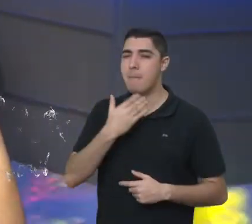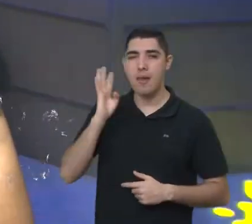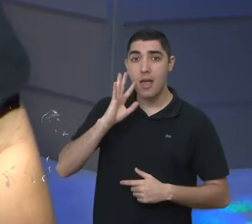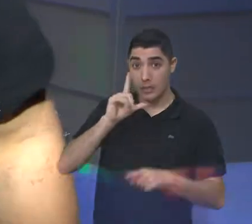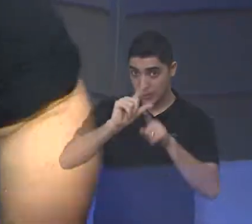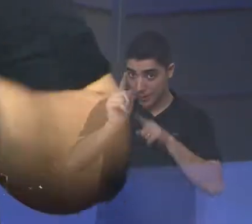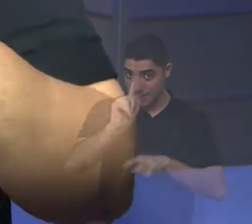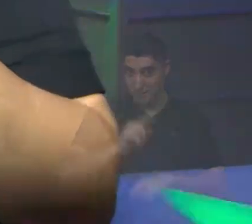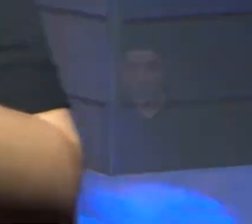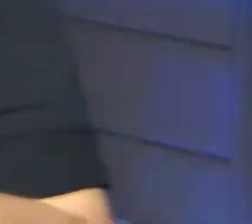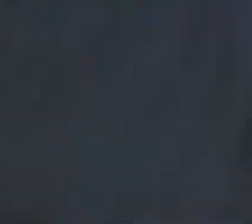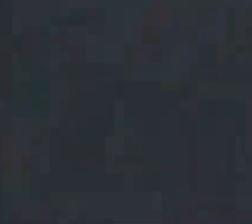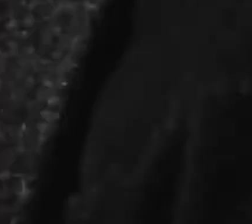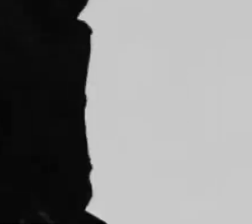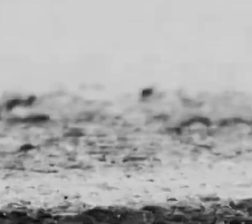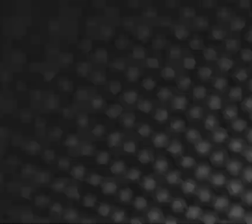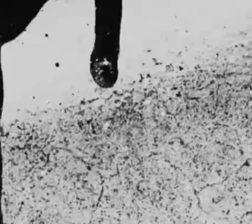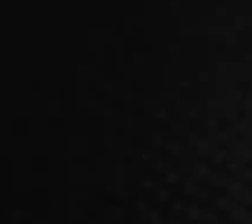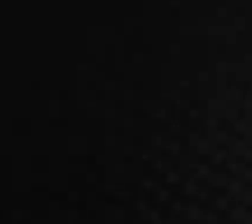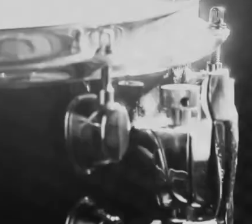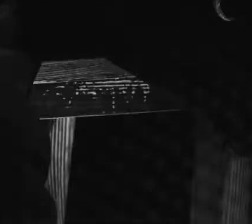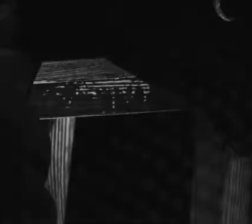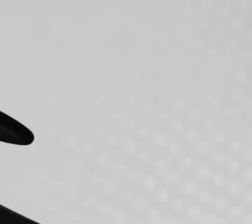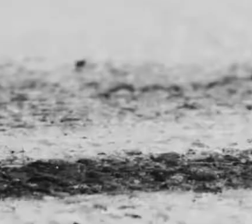legal pra estar com a gente. Não sai daí, hein?